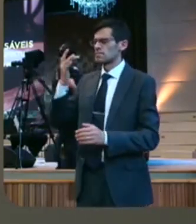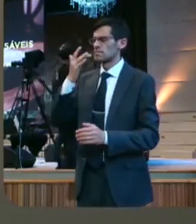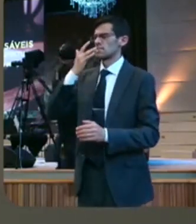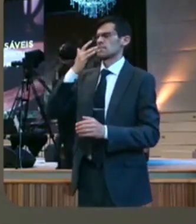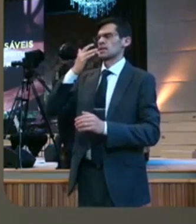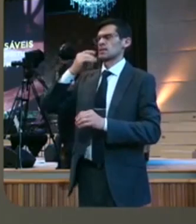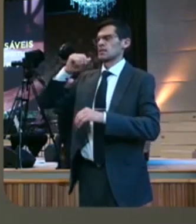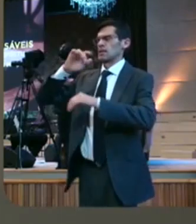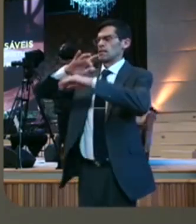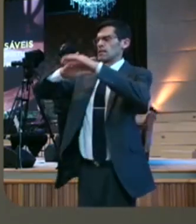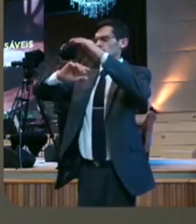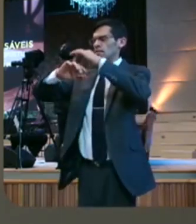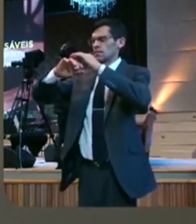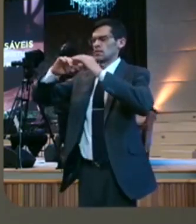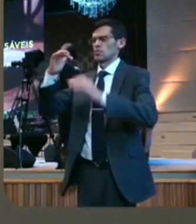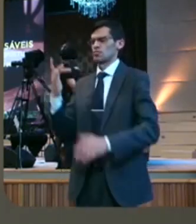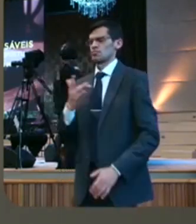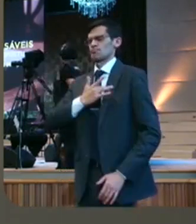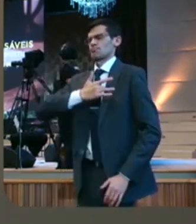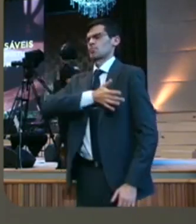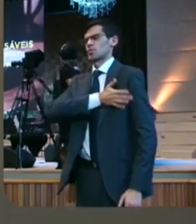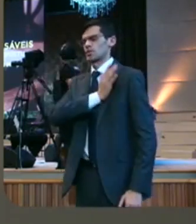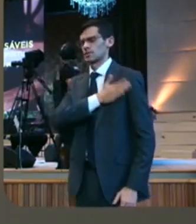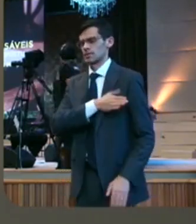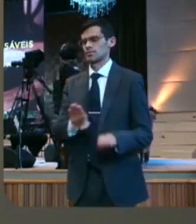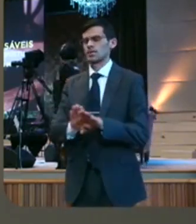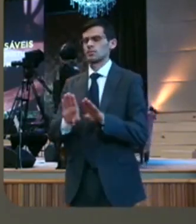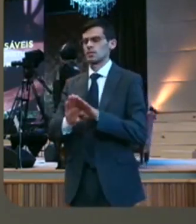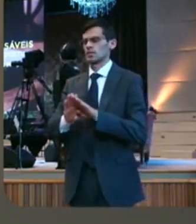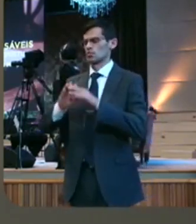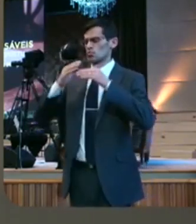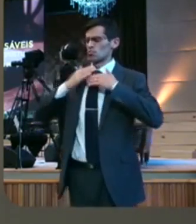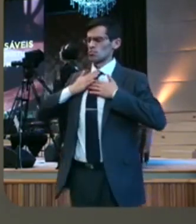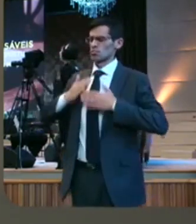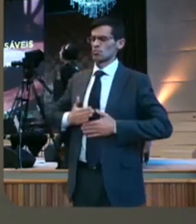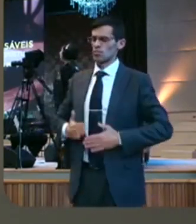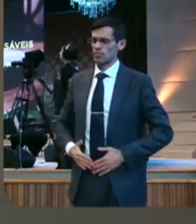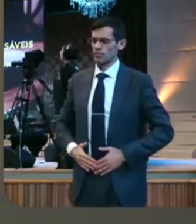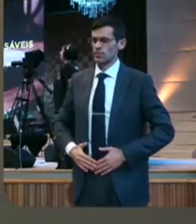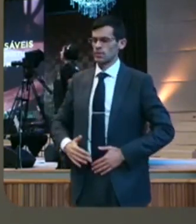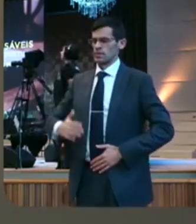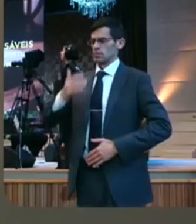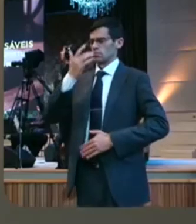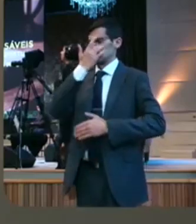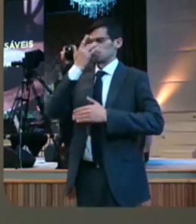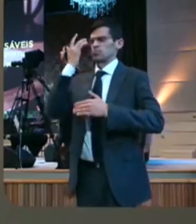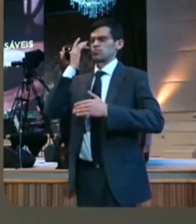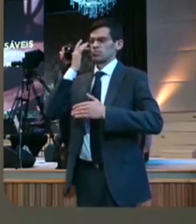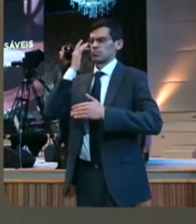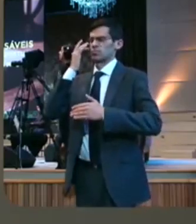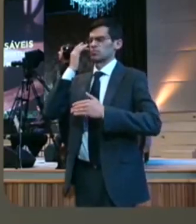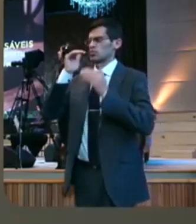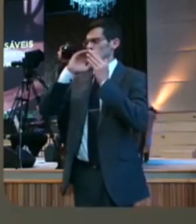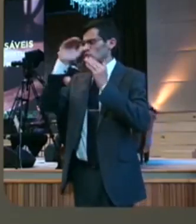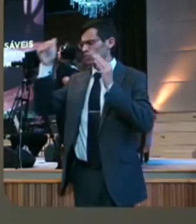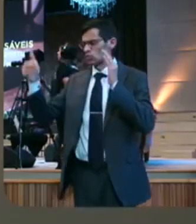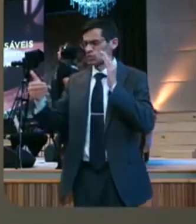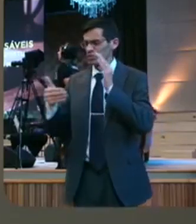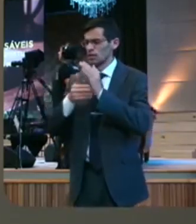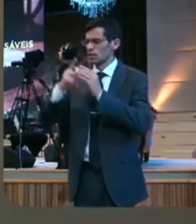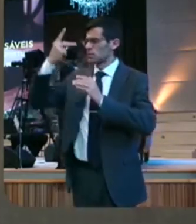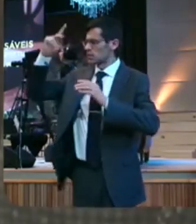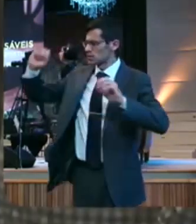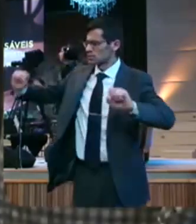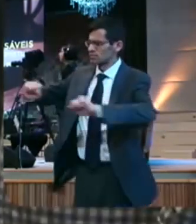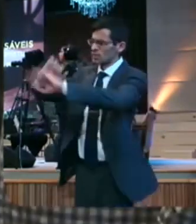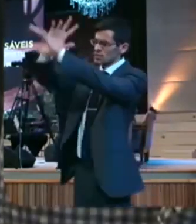as mãos, toca o coração, toca o corpo, toca a visão, toca os bens para a tua